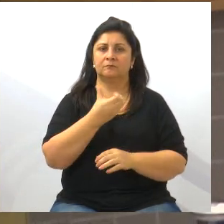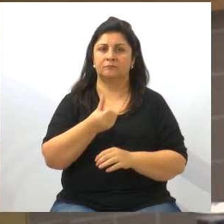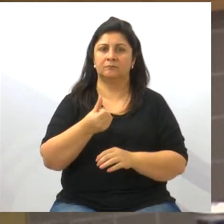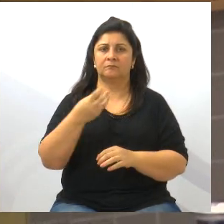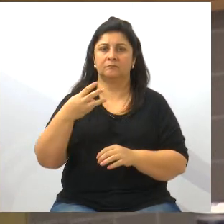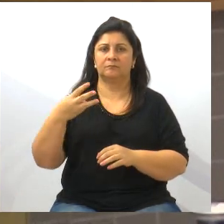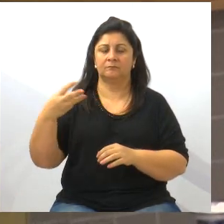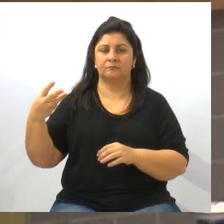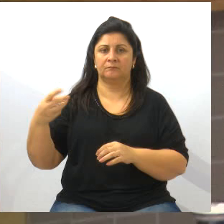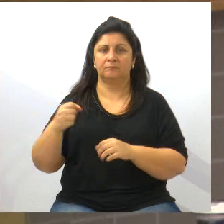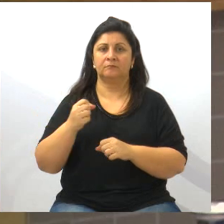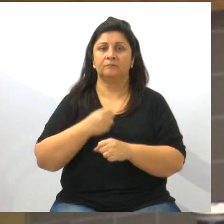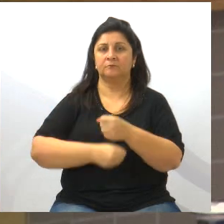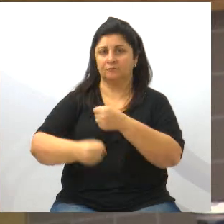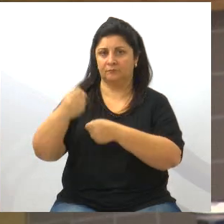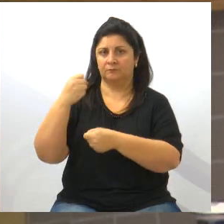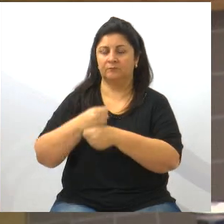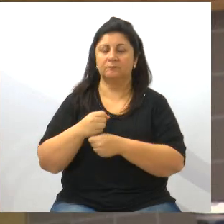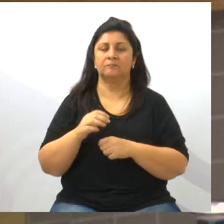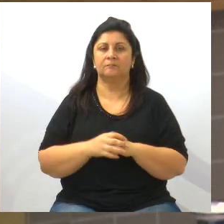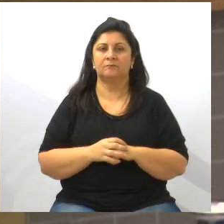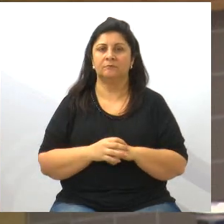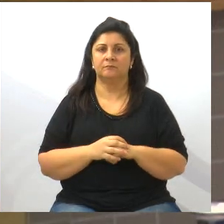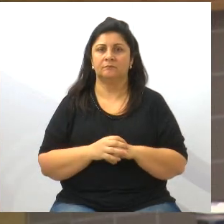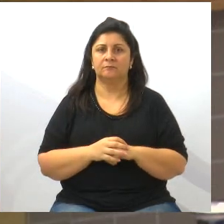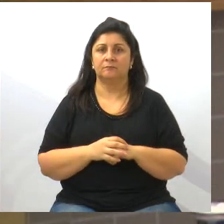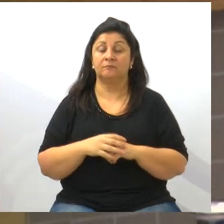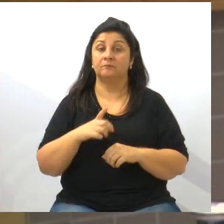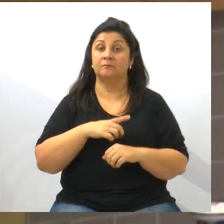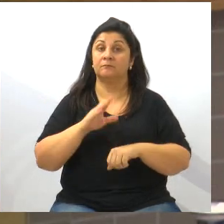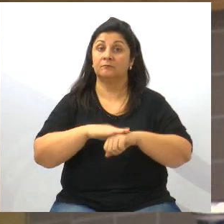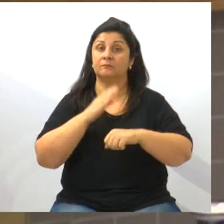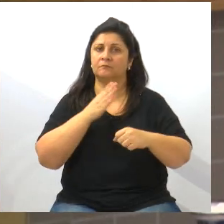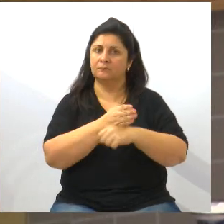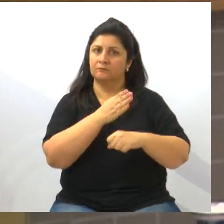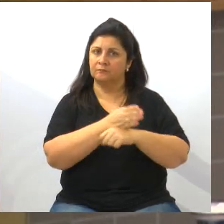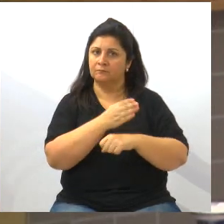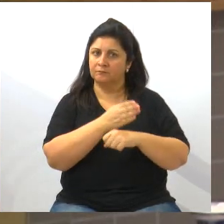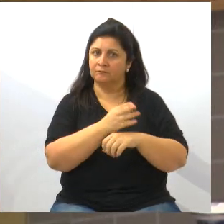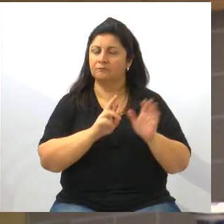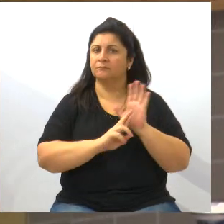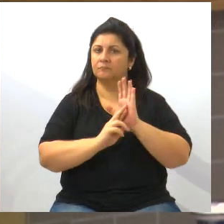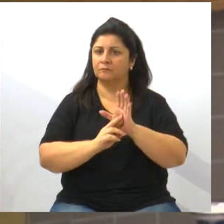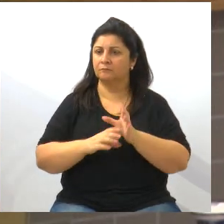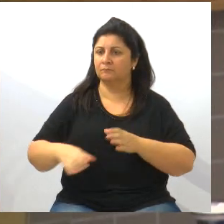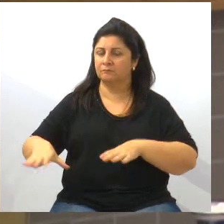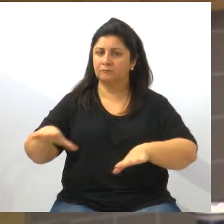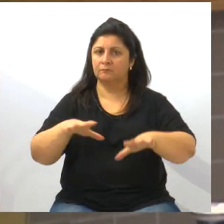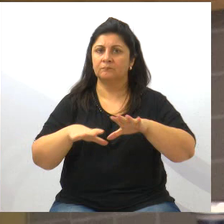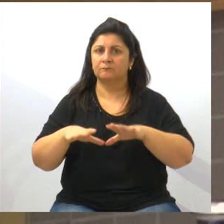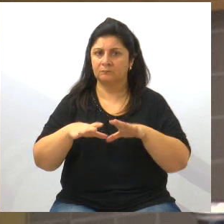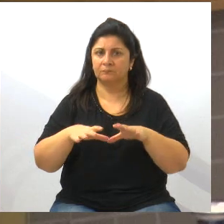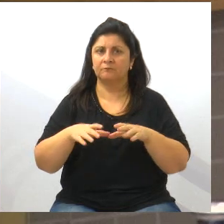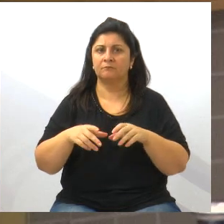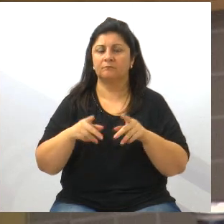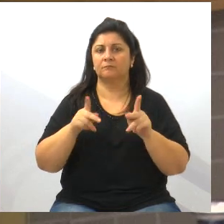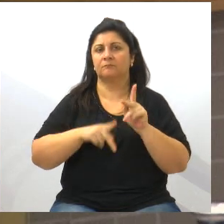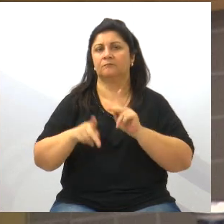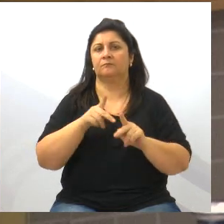de 2018, para permitir maior participação e representação dos movimentos populares. Trata-se de